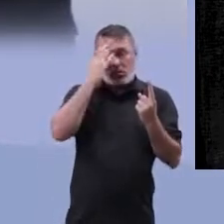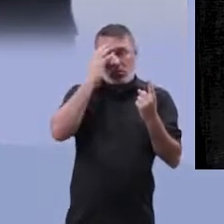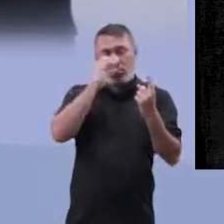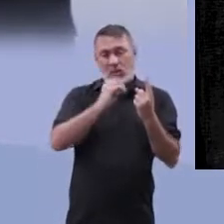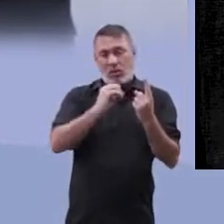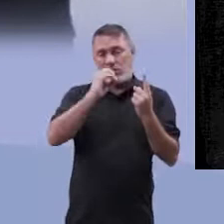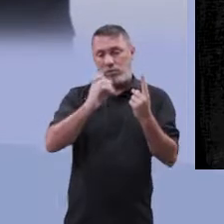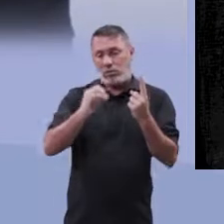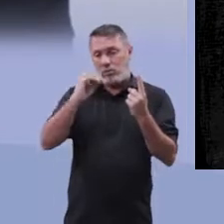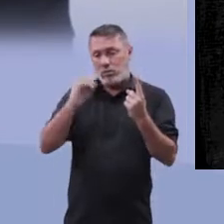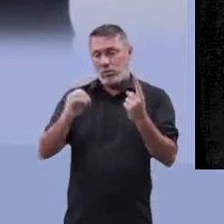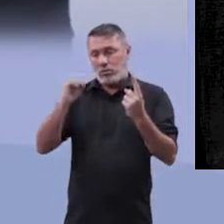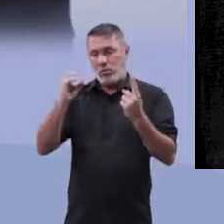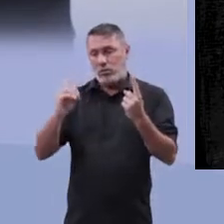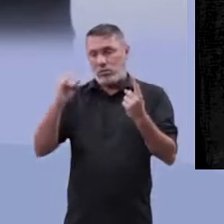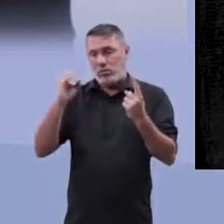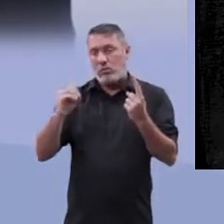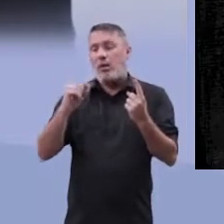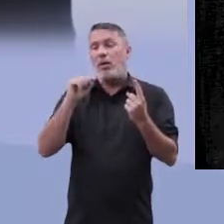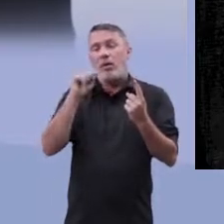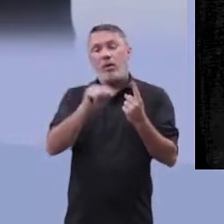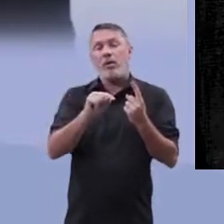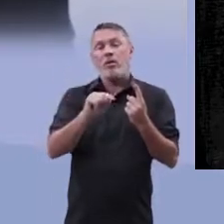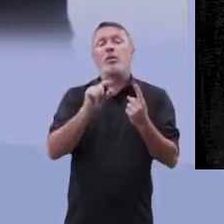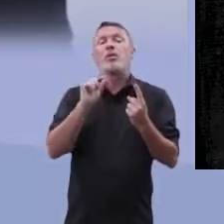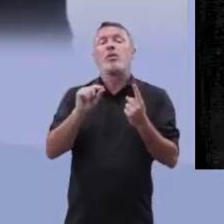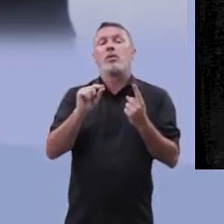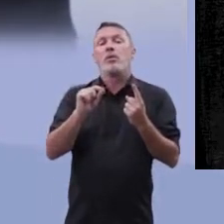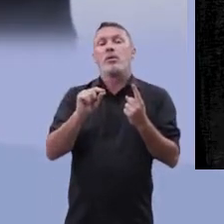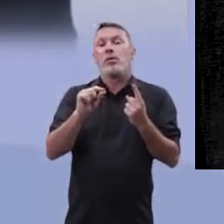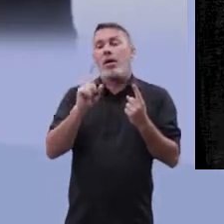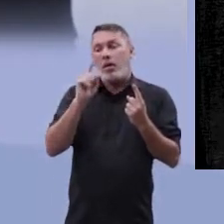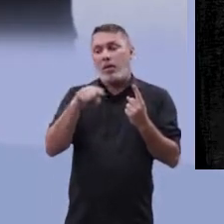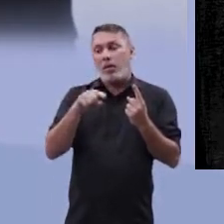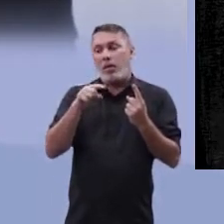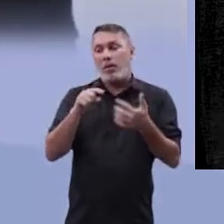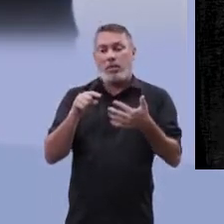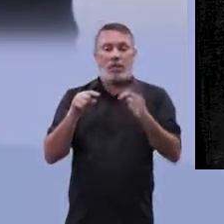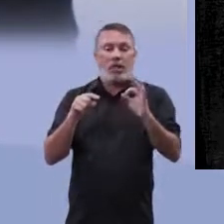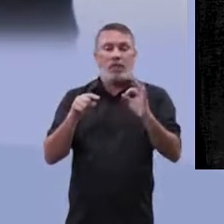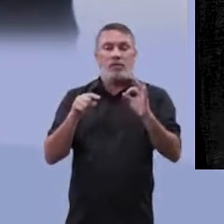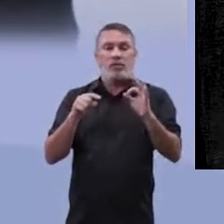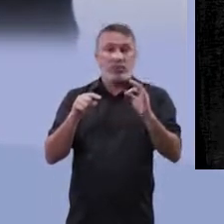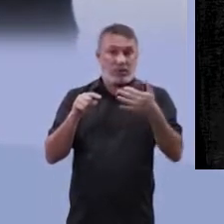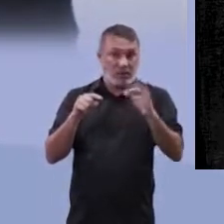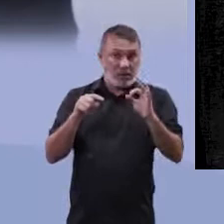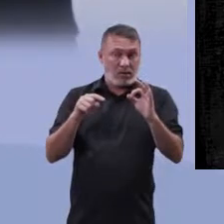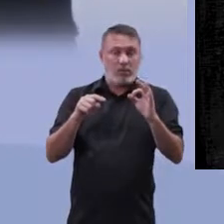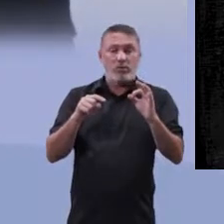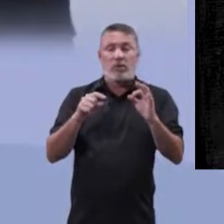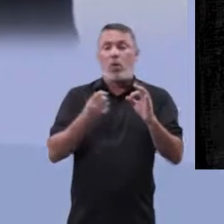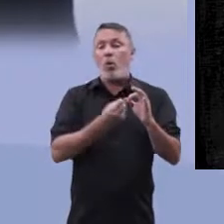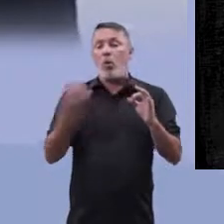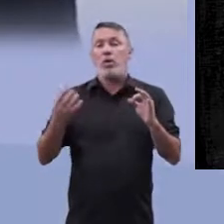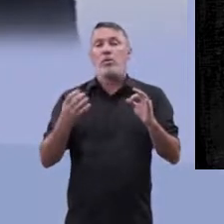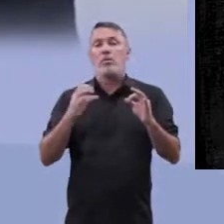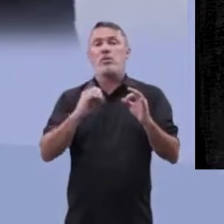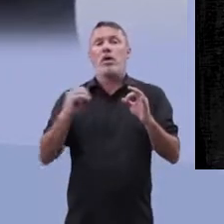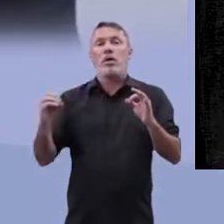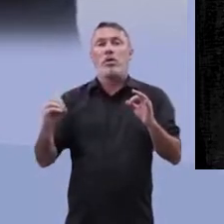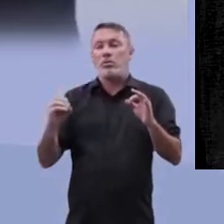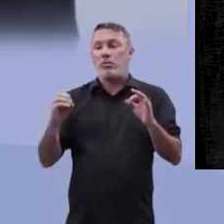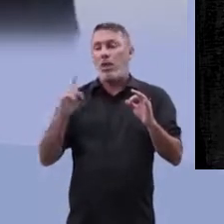1 acompanhado de vários zeros vai ser a potência 10 elevado ao número de